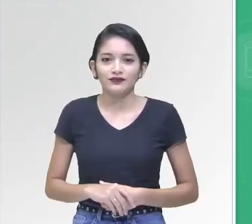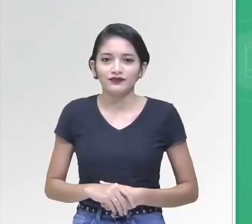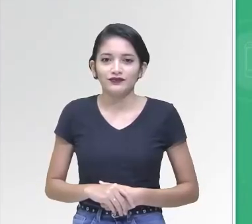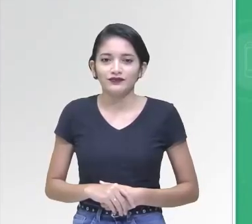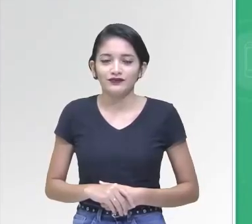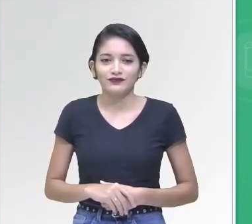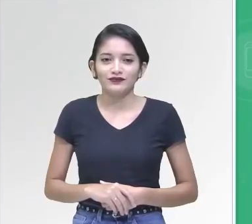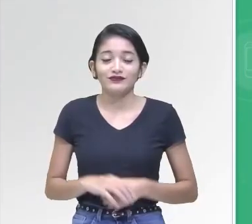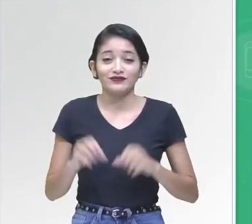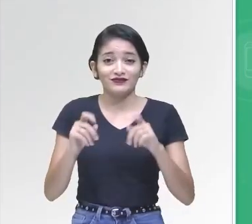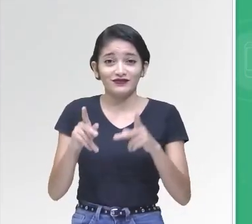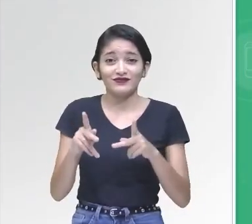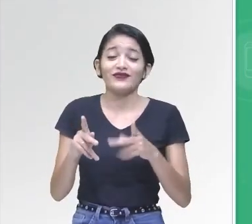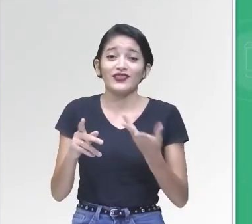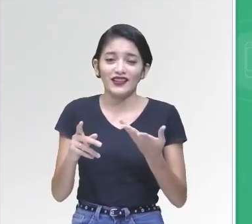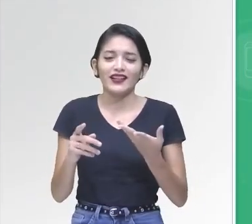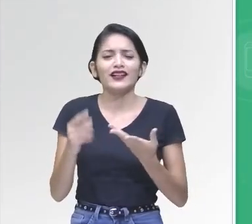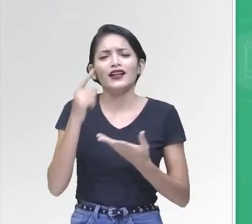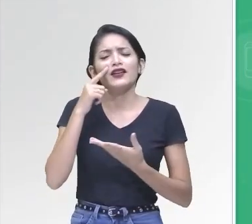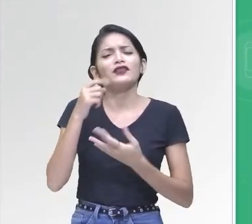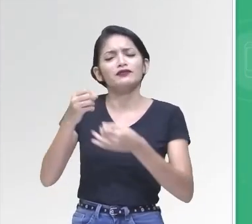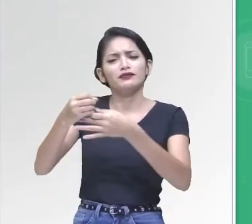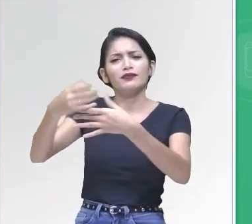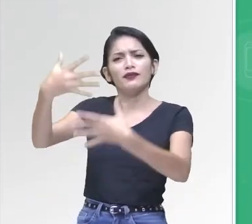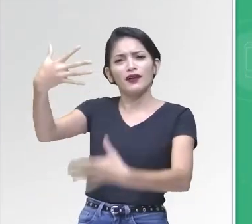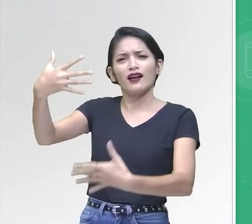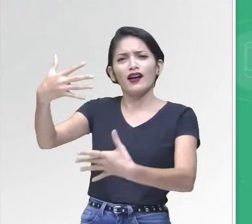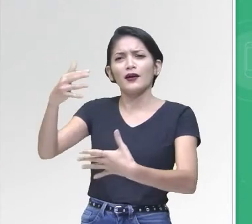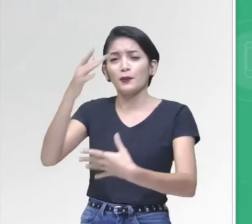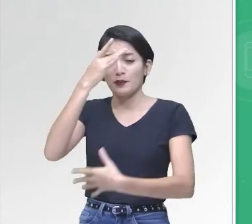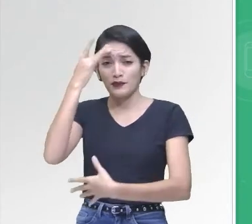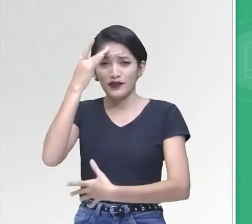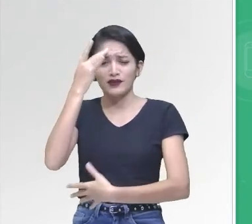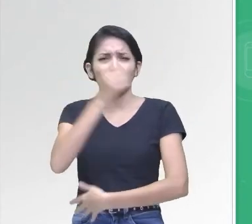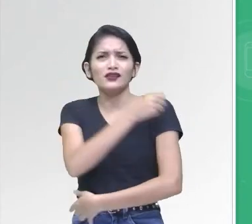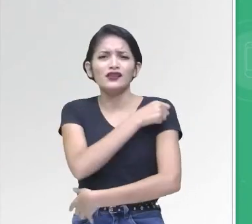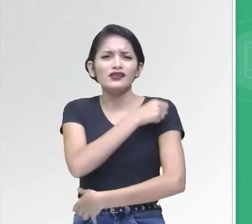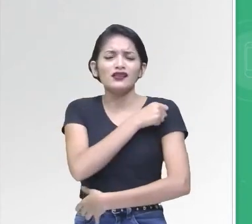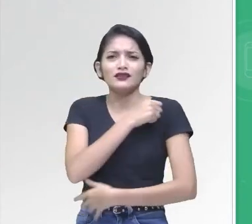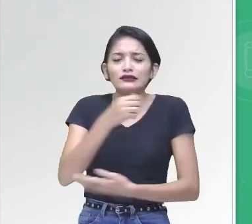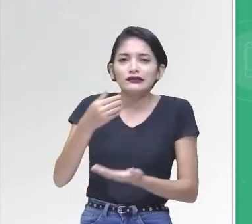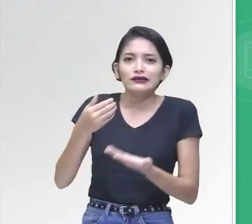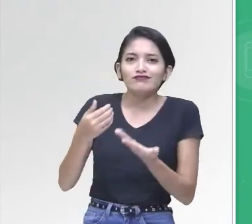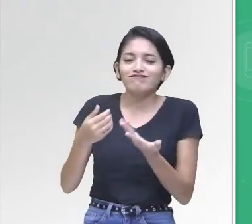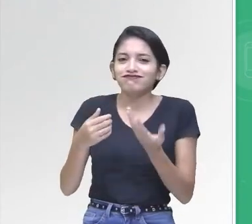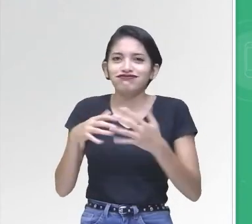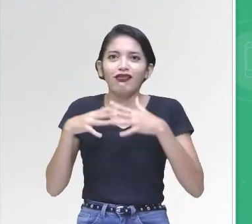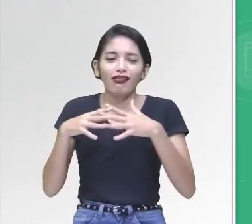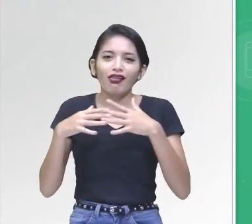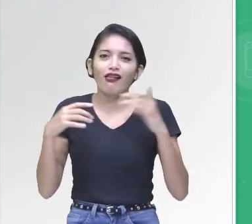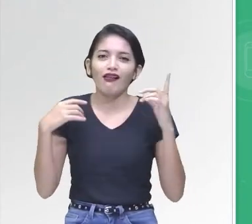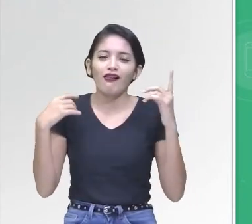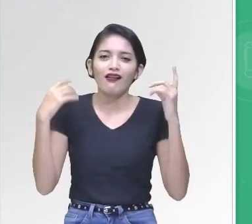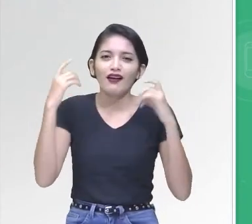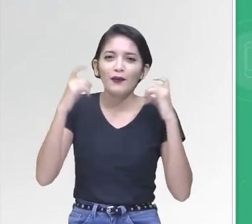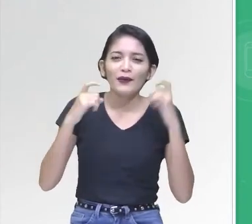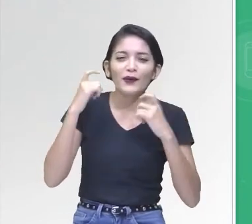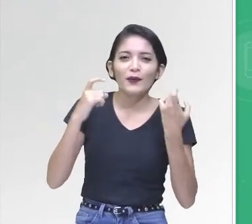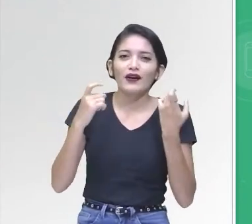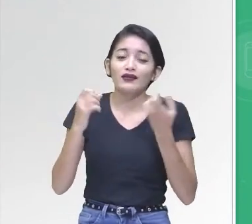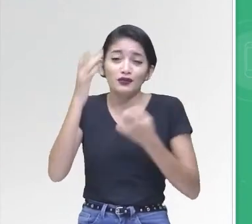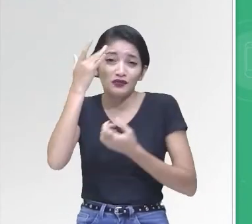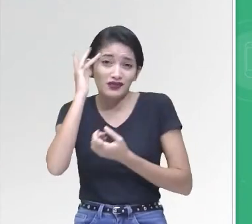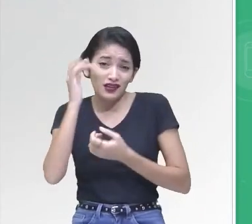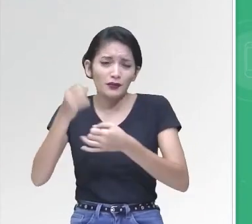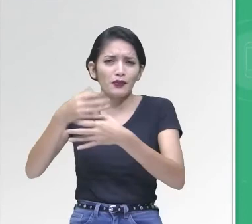Olha aqui, pessoal. Encontrei aqui no chat, né, que tem aluno que está dizendo que está perdido. Eu não sei se na, se no chat, né, ou se